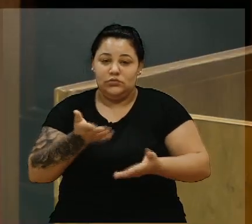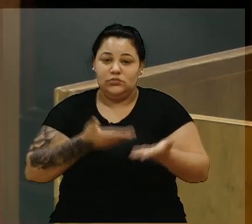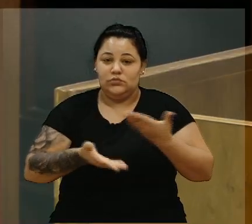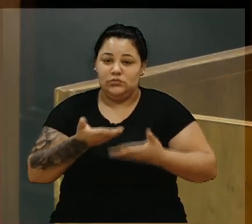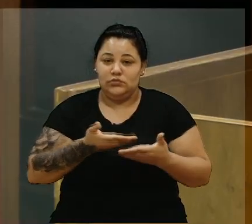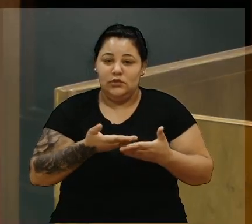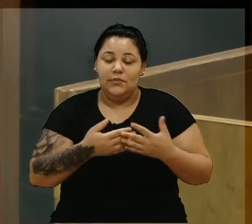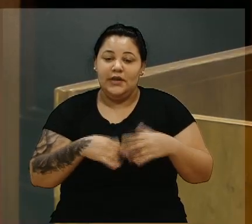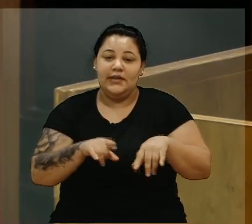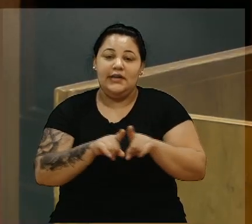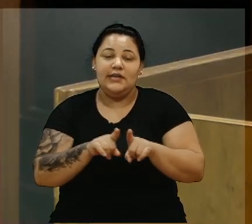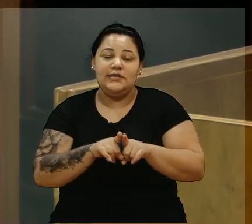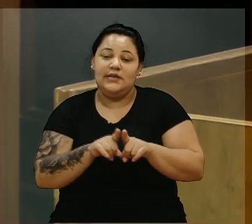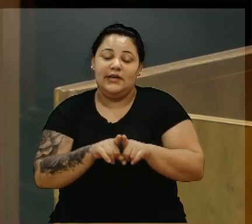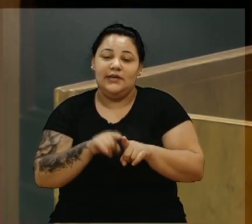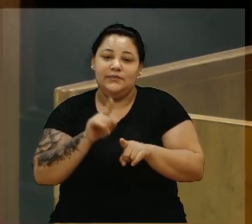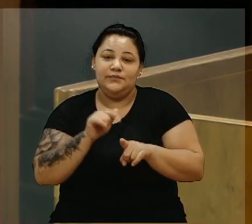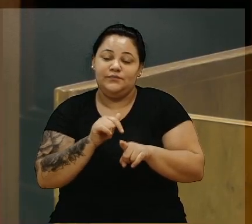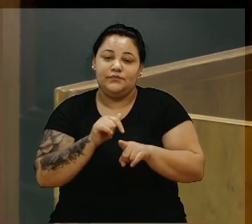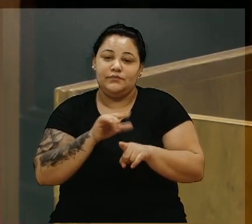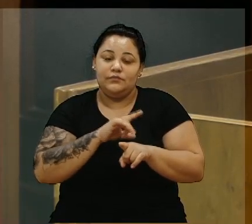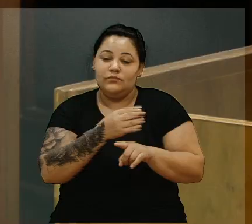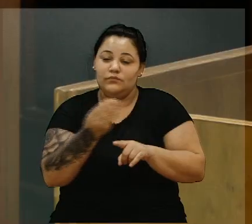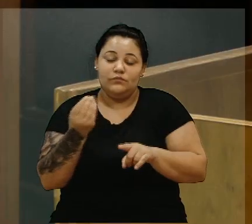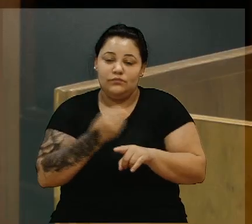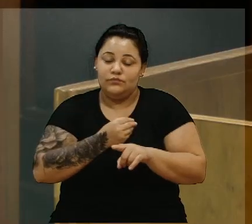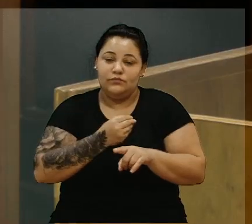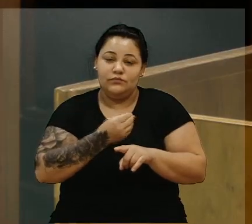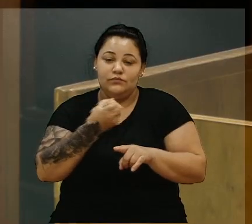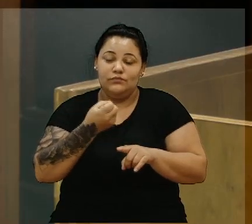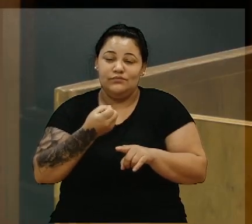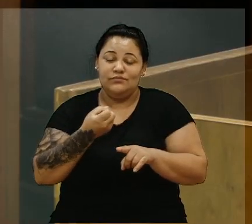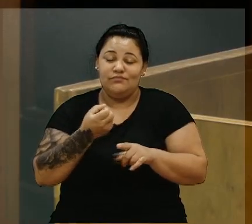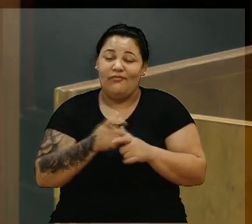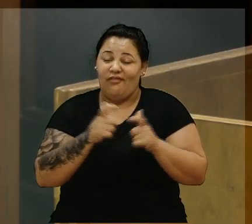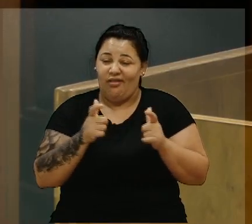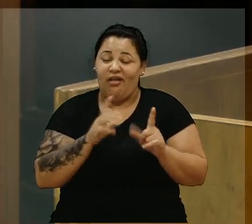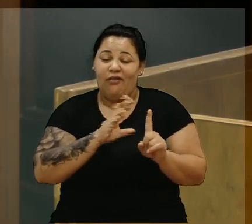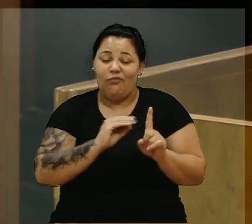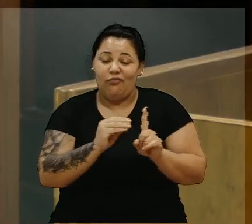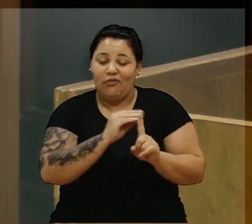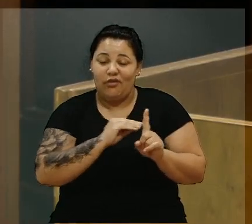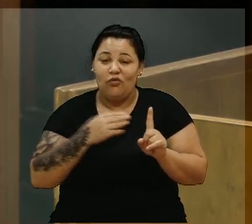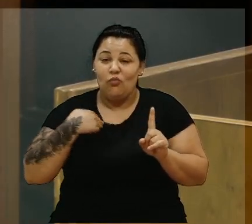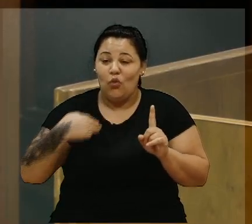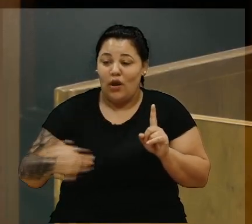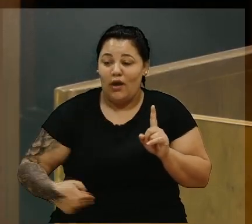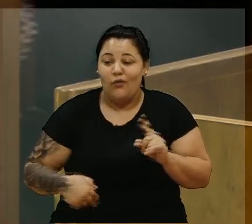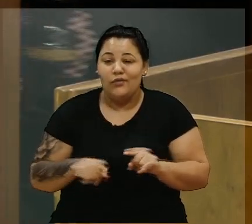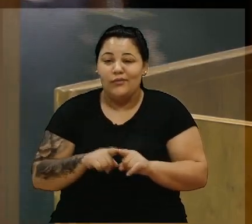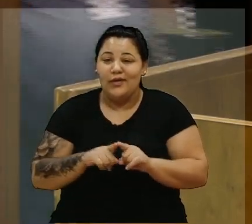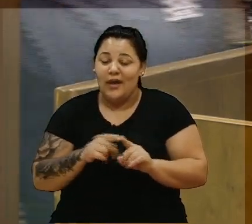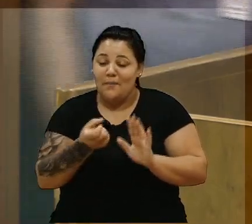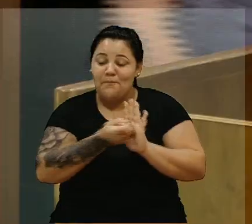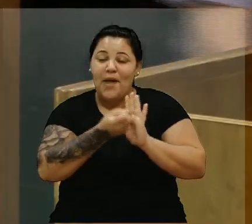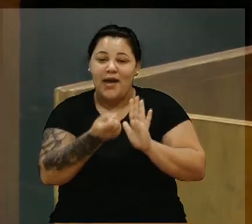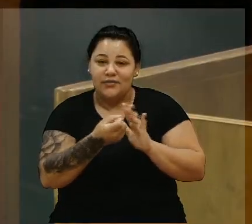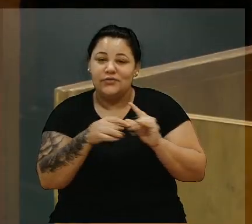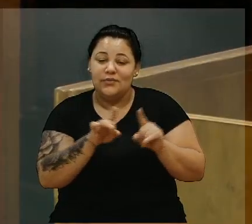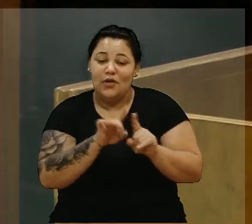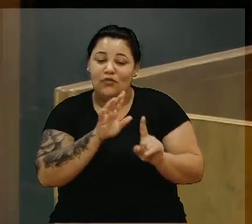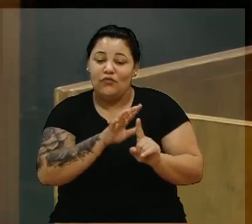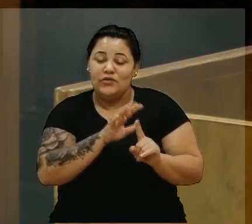um grande número de casos de assédio moral, e isso acaba impactando na condição de